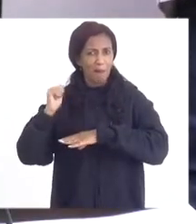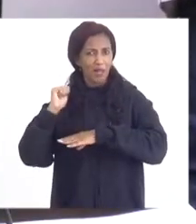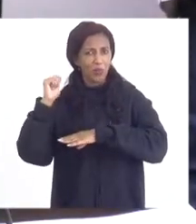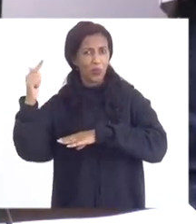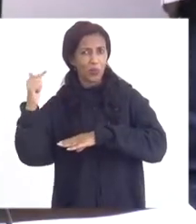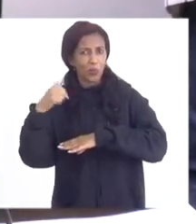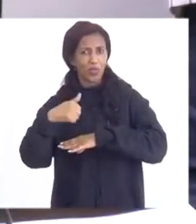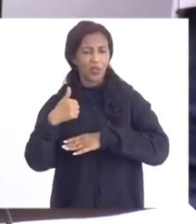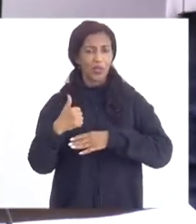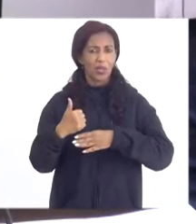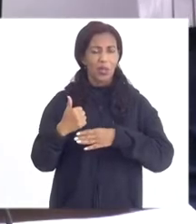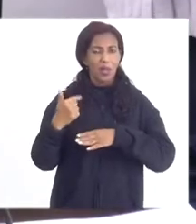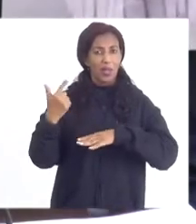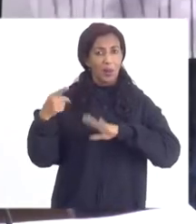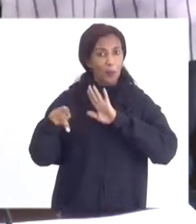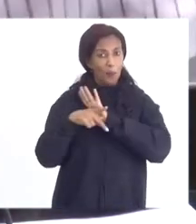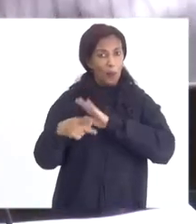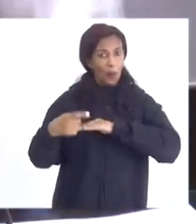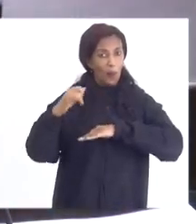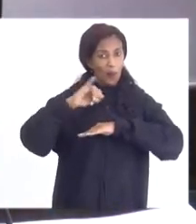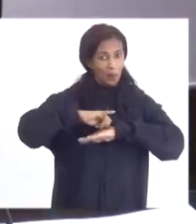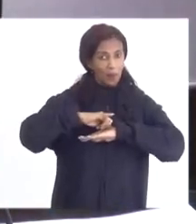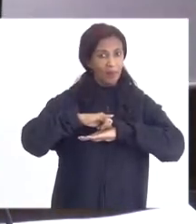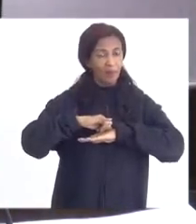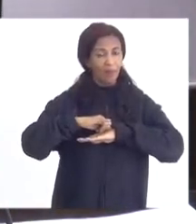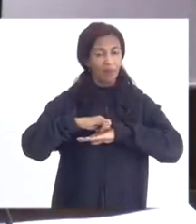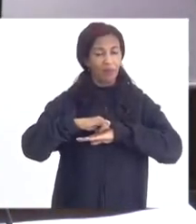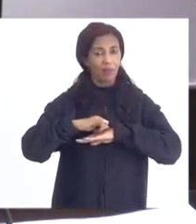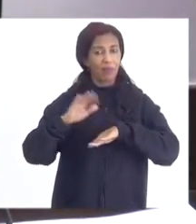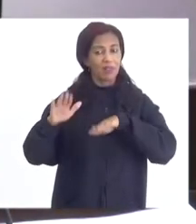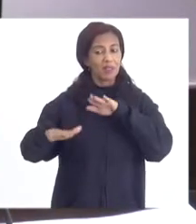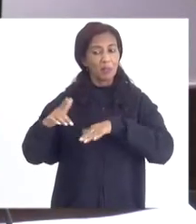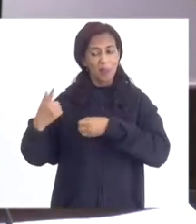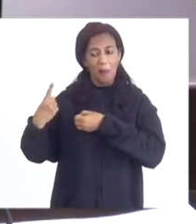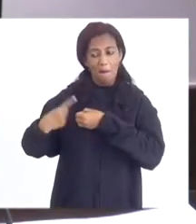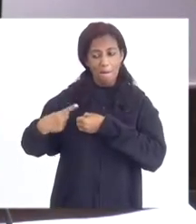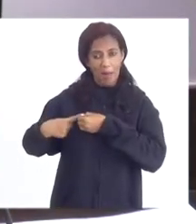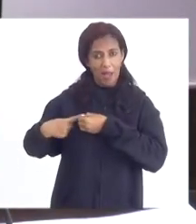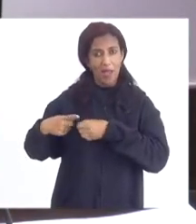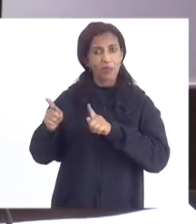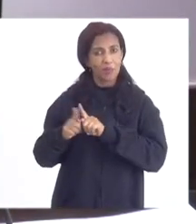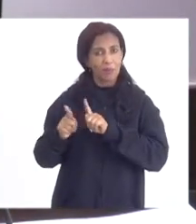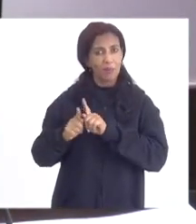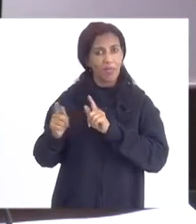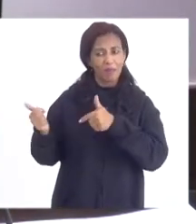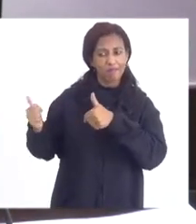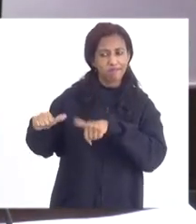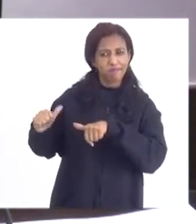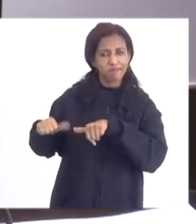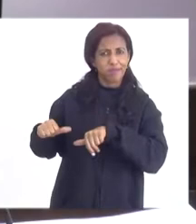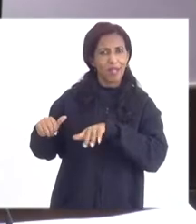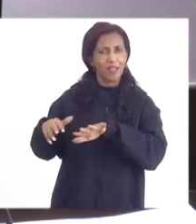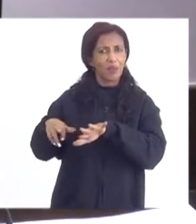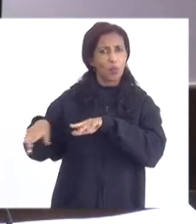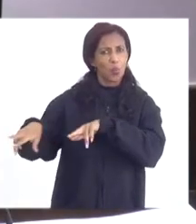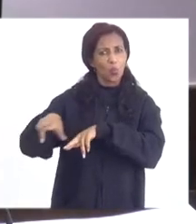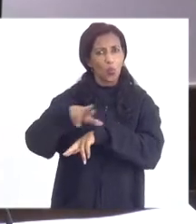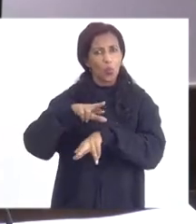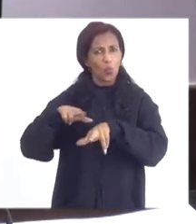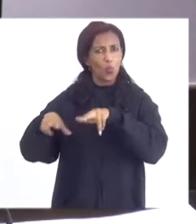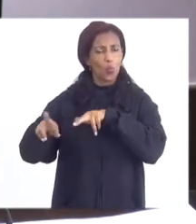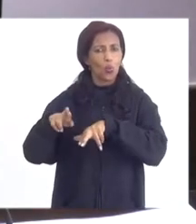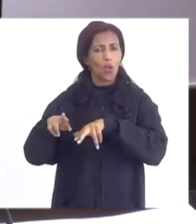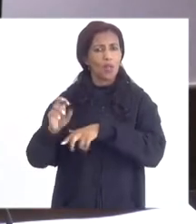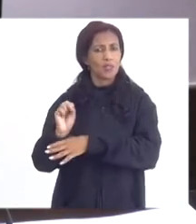de Janeiro. E na própria cidade do Rio de Janeiro, dependendo do bairro, tem variação. Né? Então, de alguma